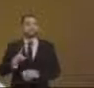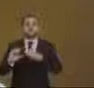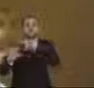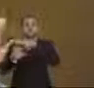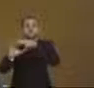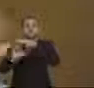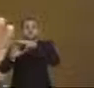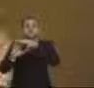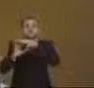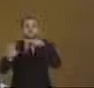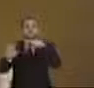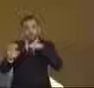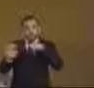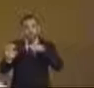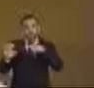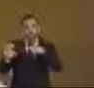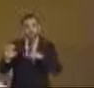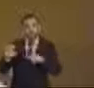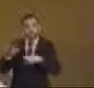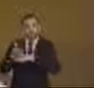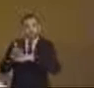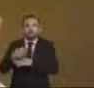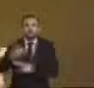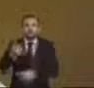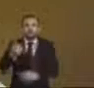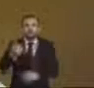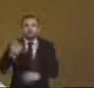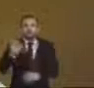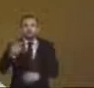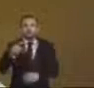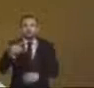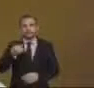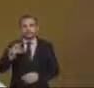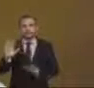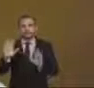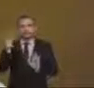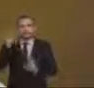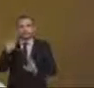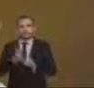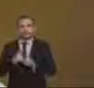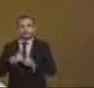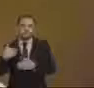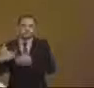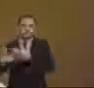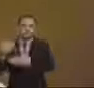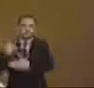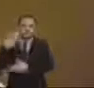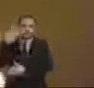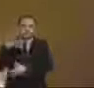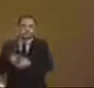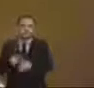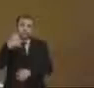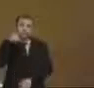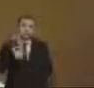licitação nenhuma de serviços públicos. Eu tenho que ver o processo para poder me posicionar, uma vez que nem advogado sou,